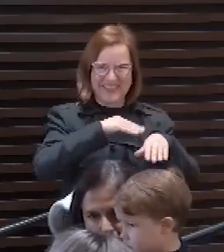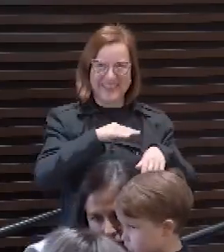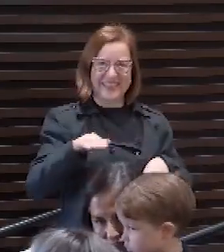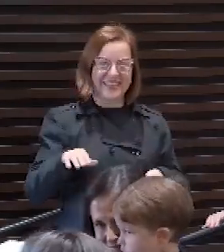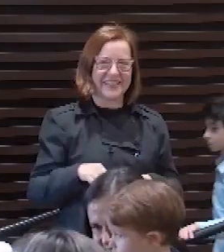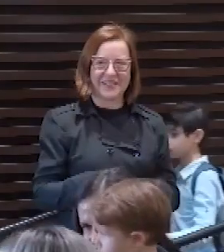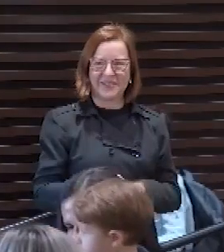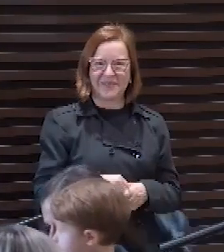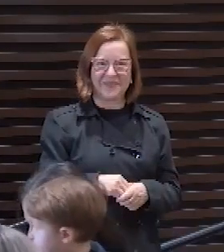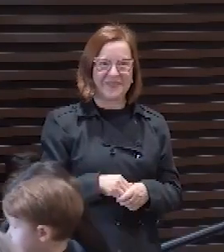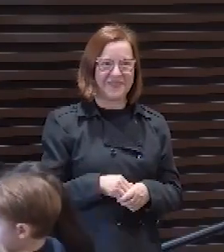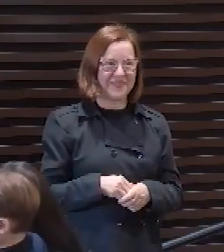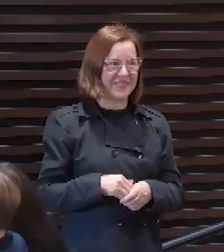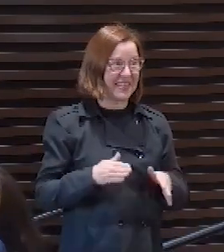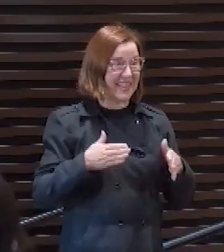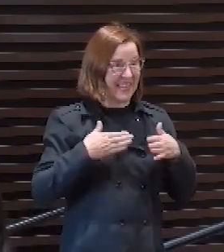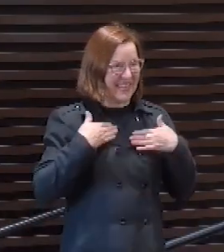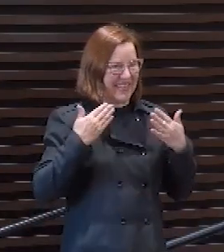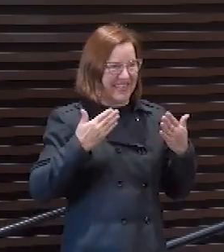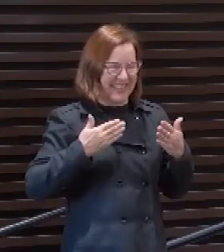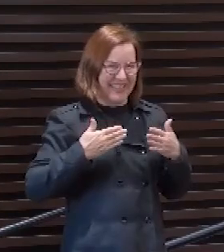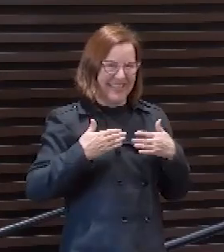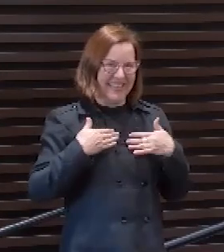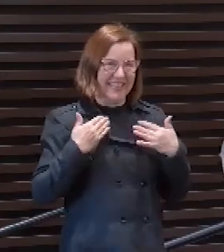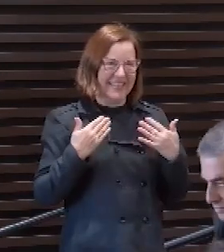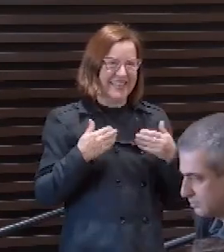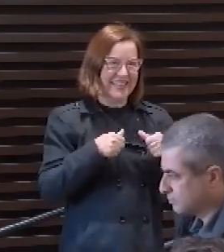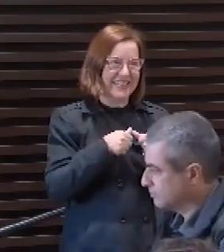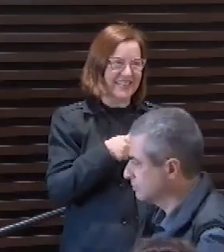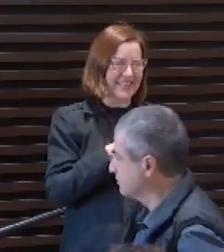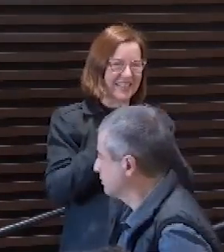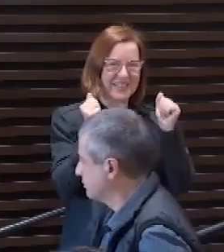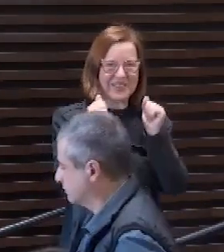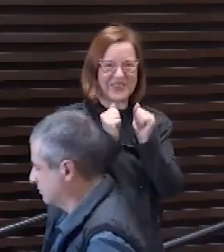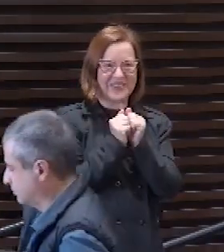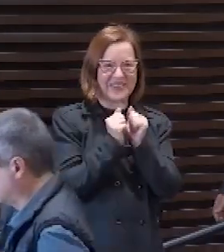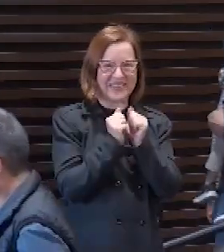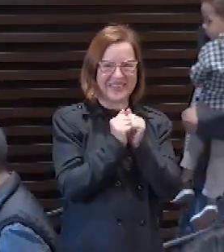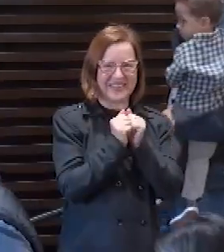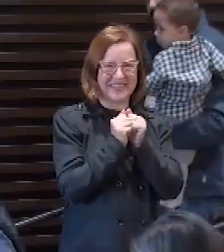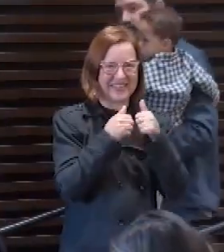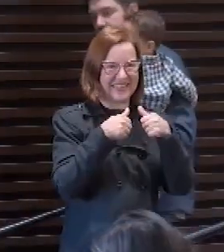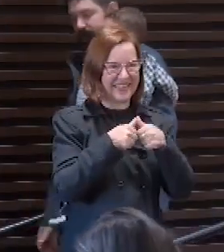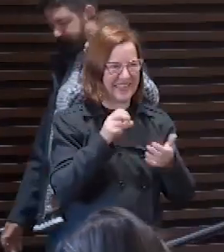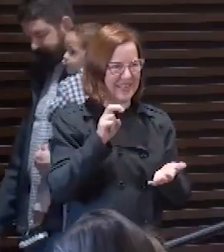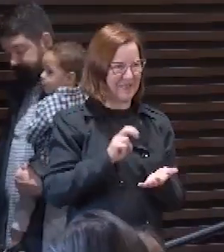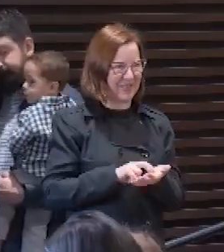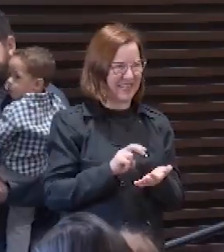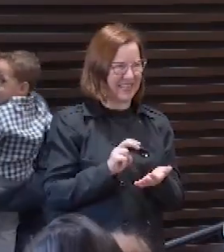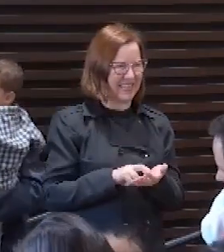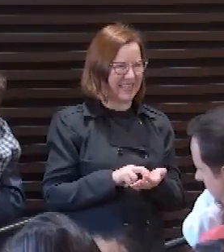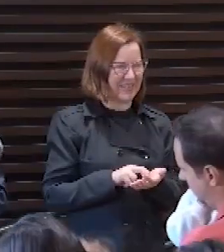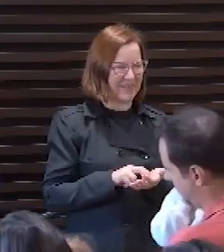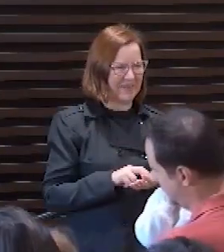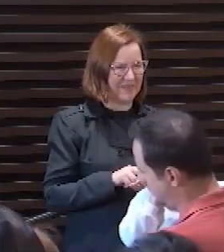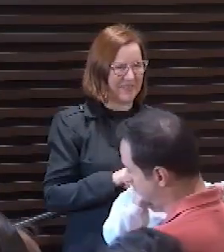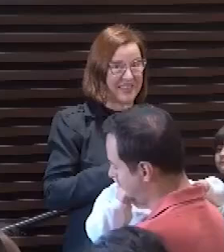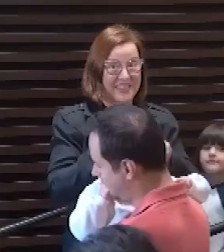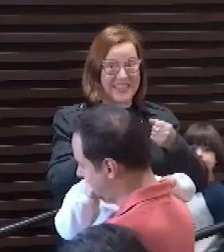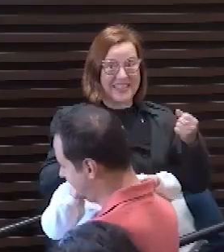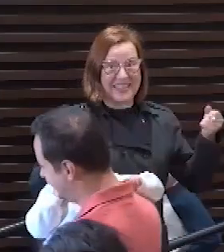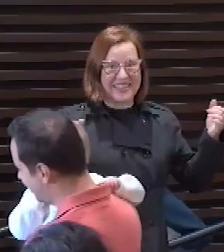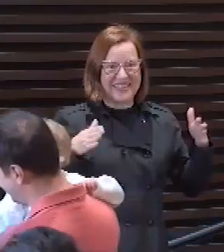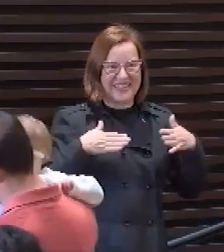Irmãos, que alegria de estarmos reunidos nesta manhã. É uma grande